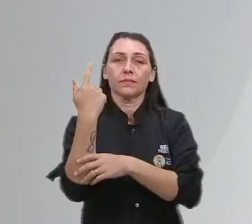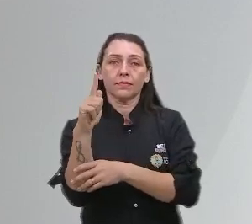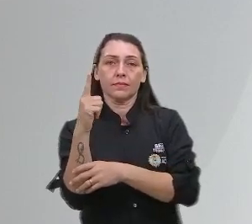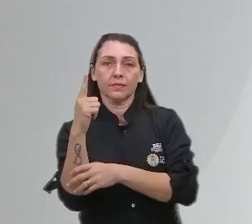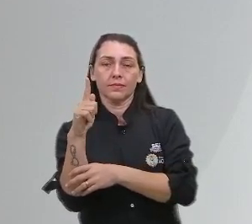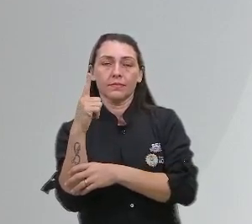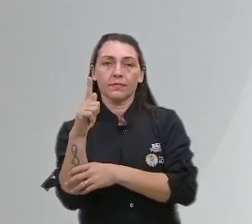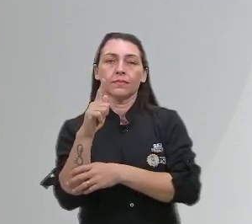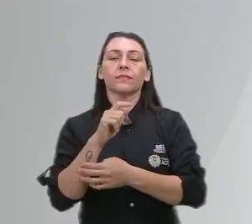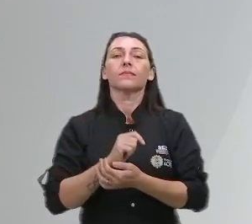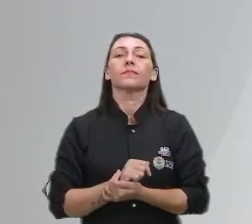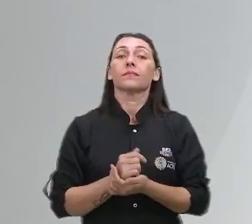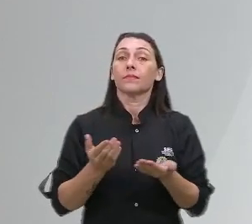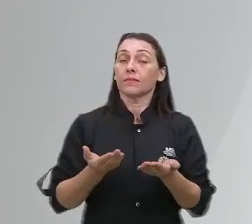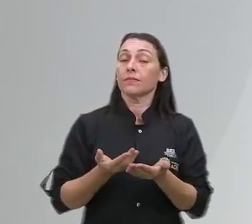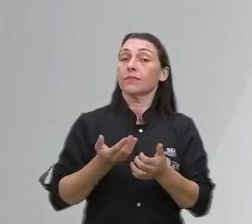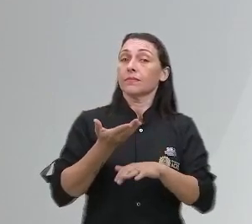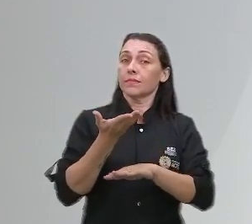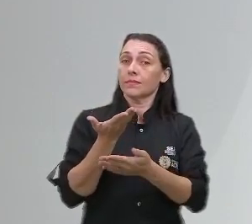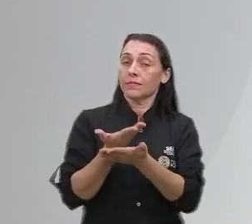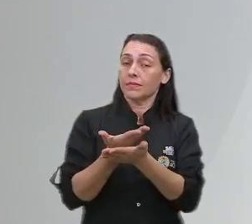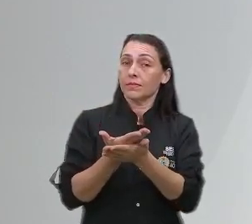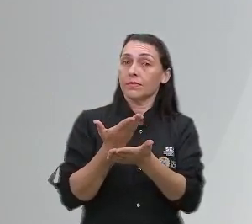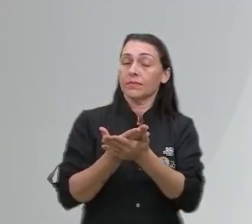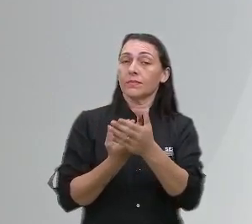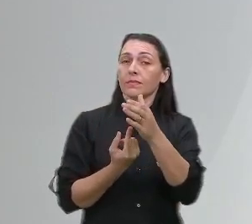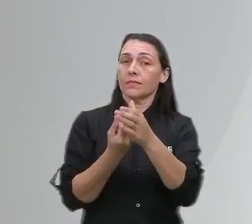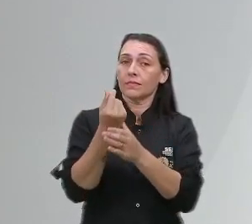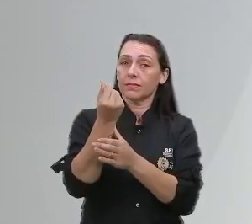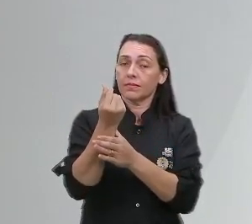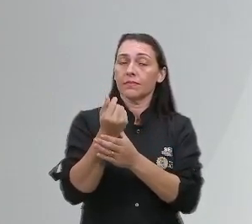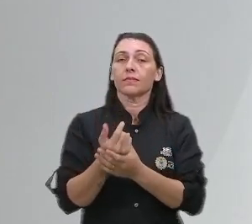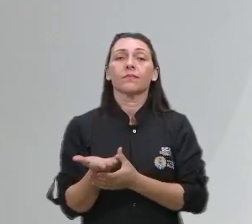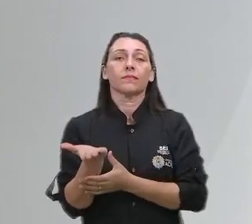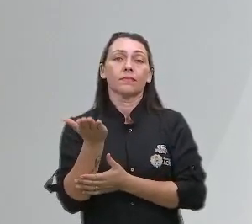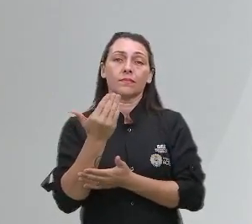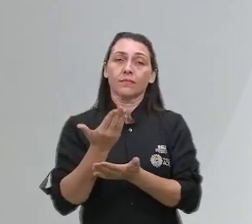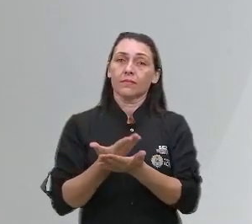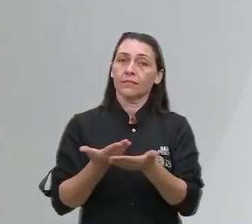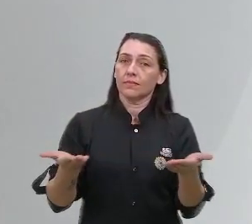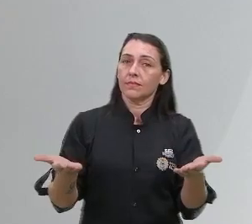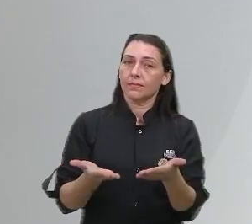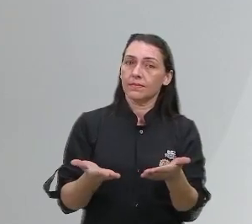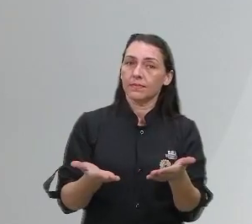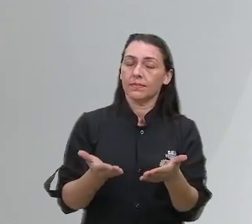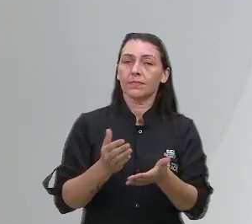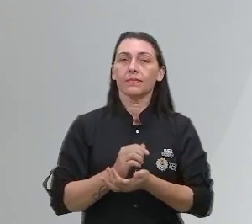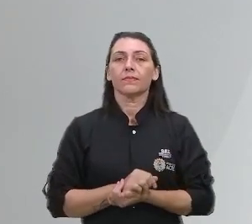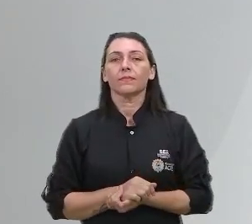de Geografia e essa é a nossa aula de Capitalismo. Vamos à nossa aula de hoje?